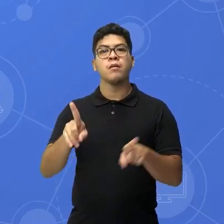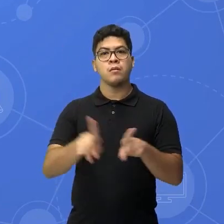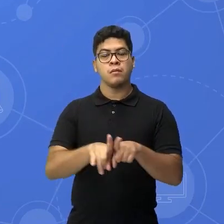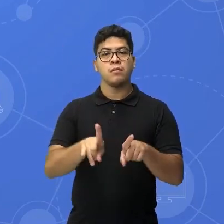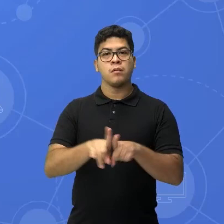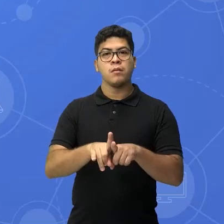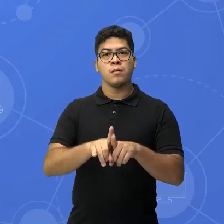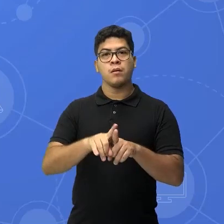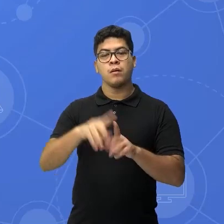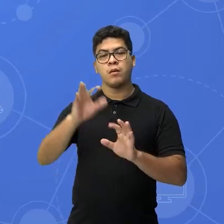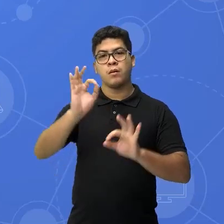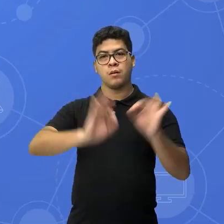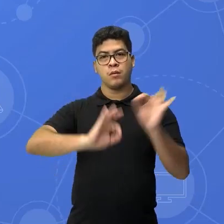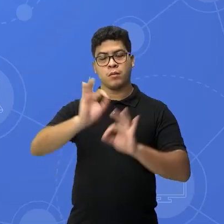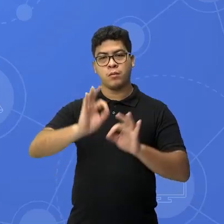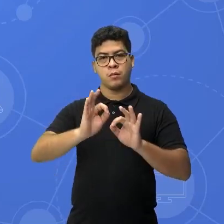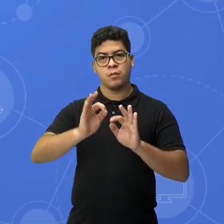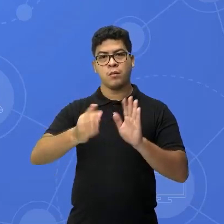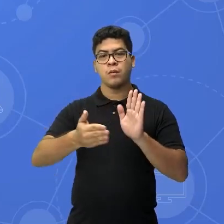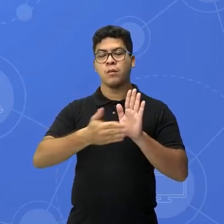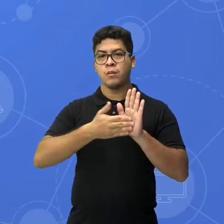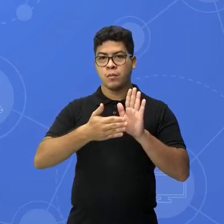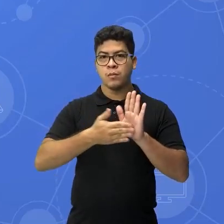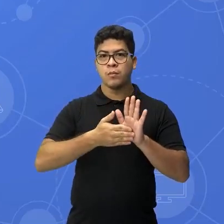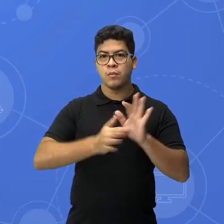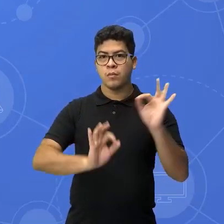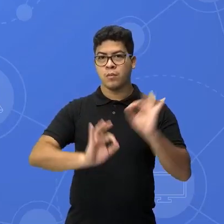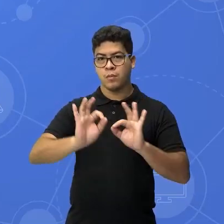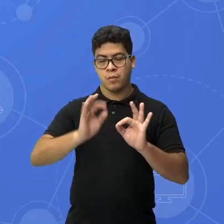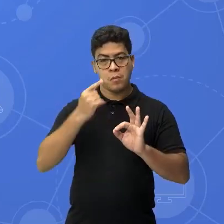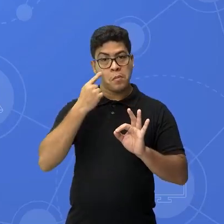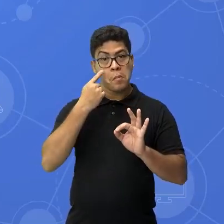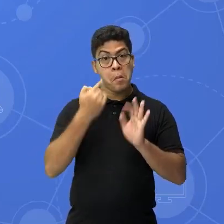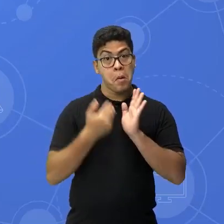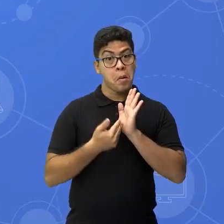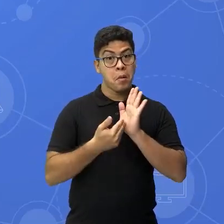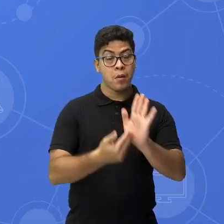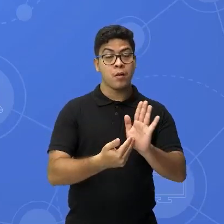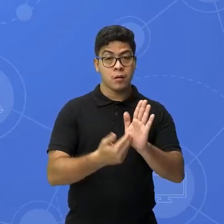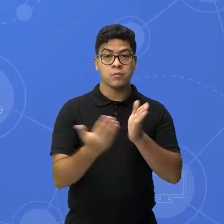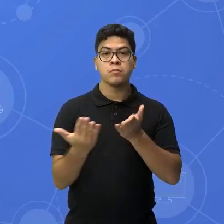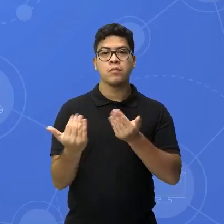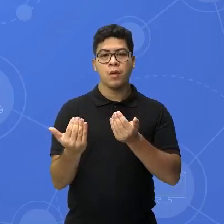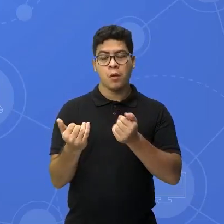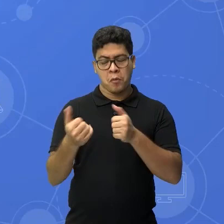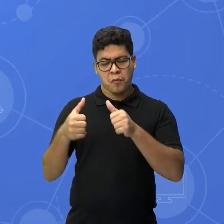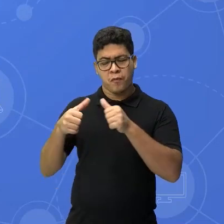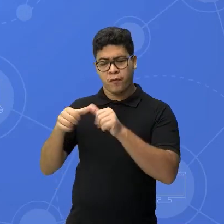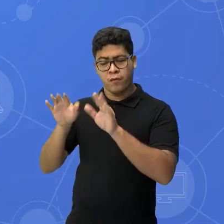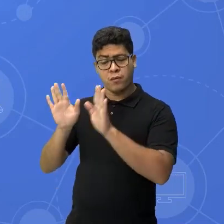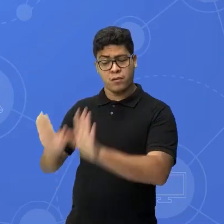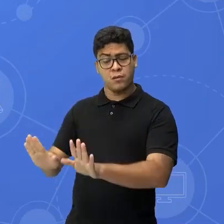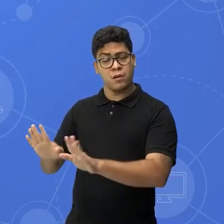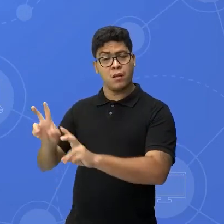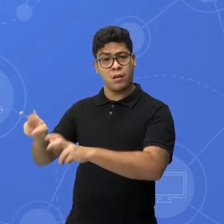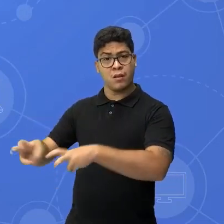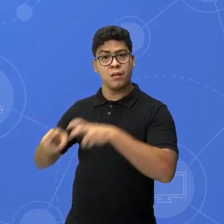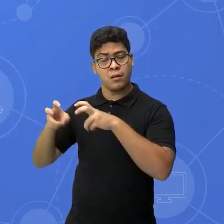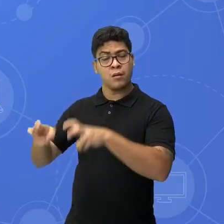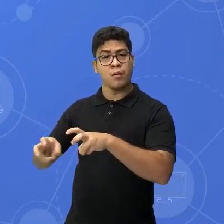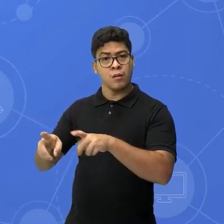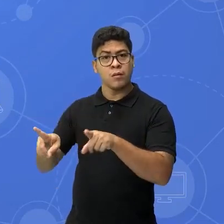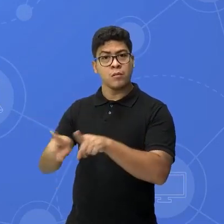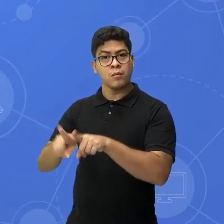públicas para que dê, né, leve educação de qualidade para esses jovens, para que eles permaneçam no campo, né, e que